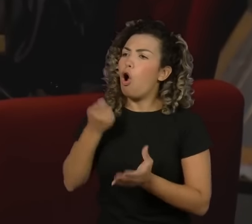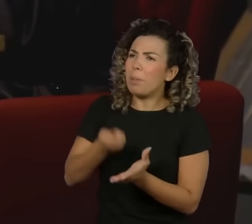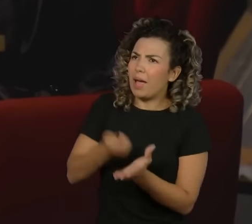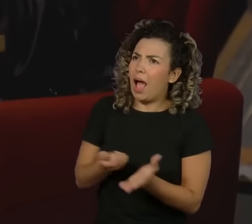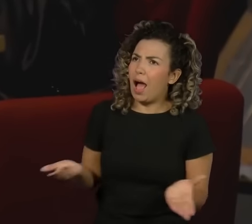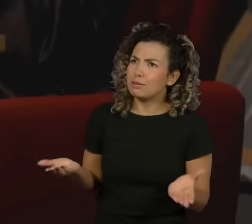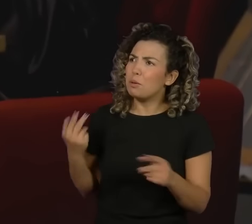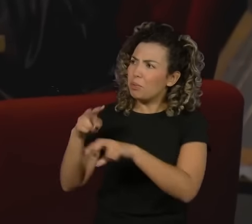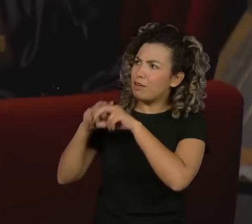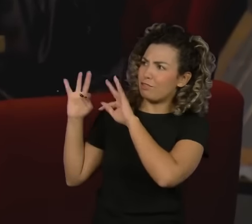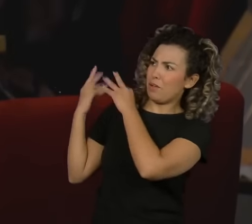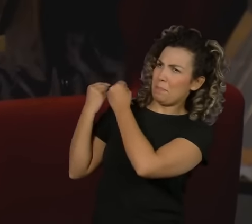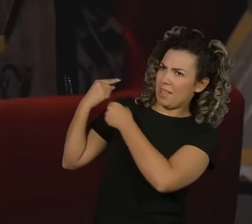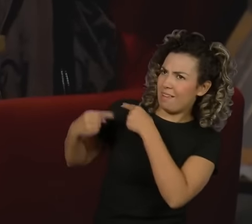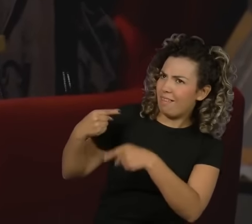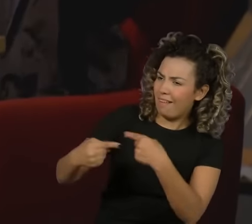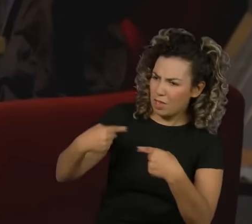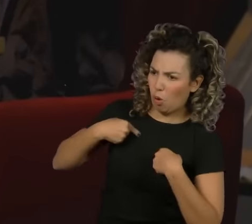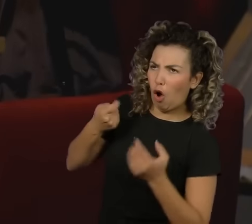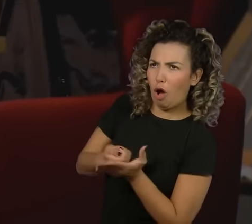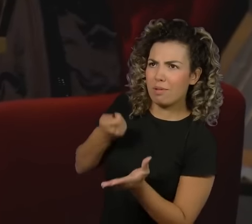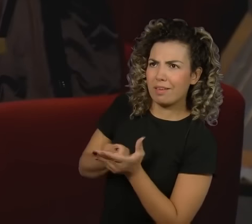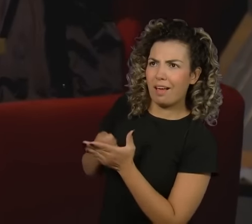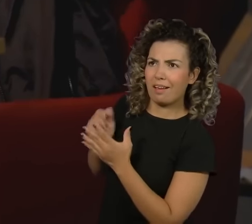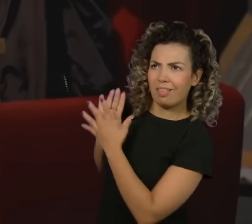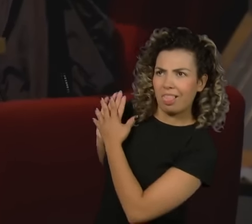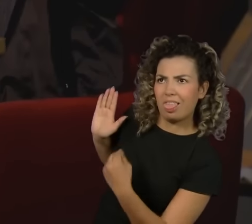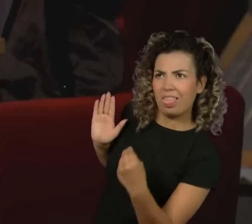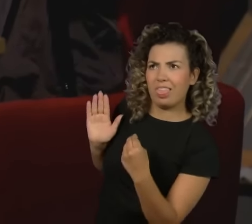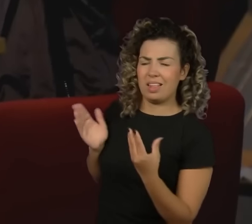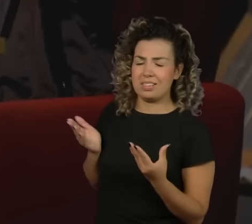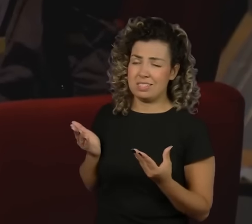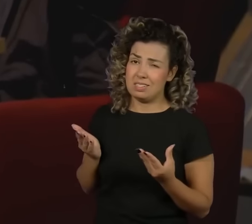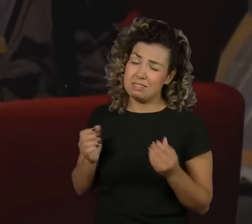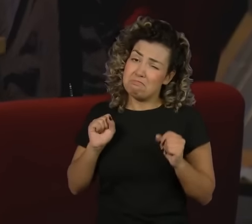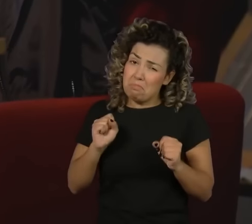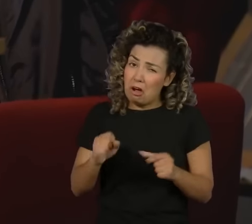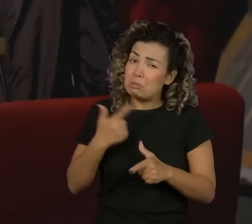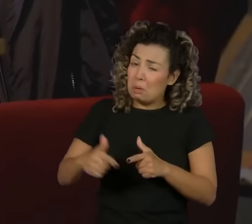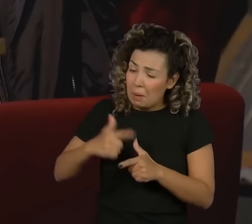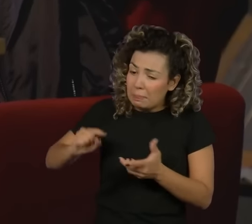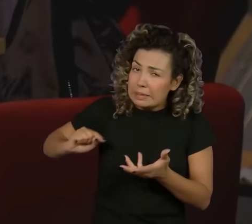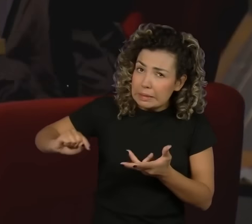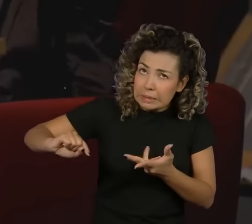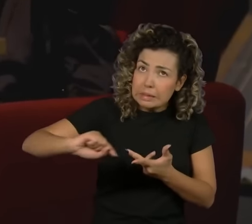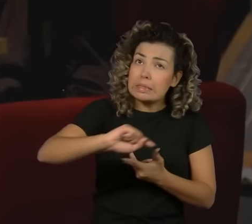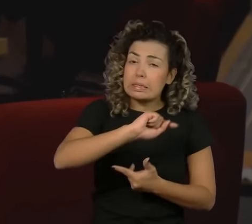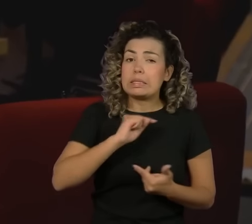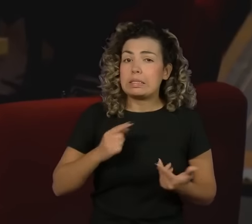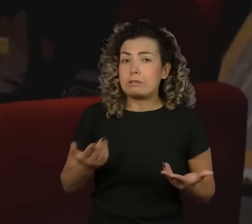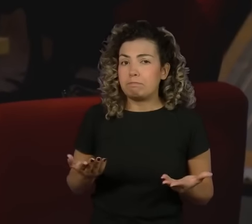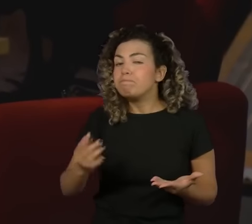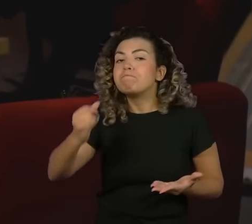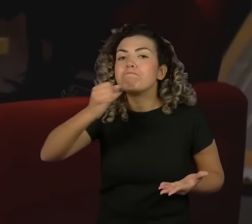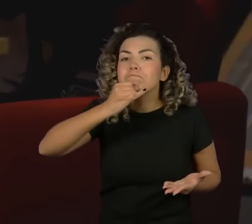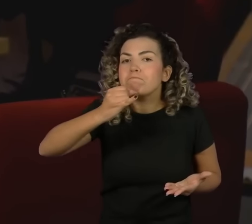Vamos privatizar. E isso aí começa a criar todos os problemas que você possa imaginar. O